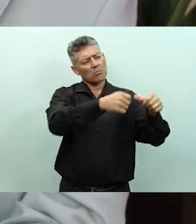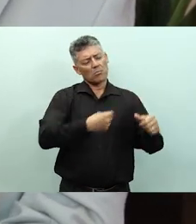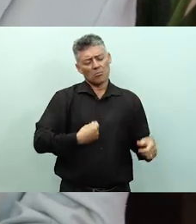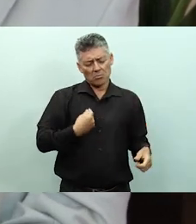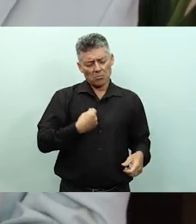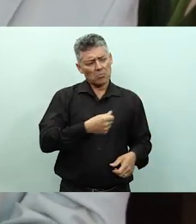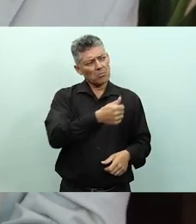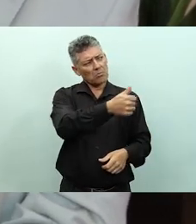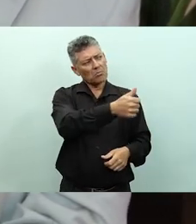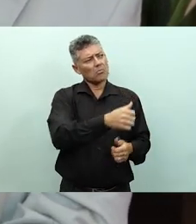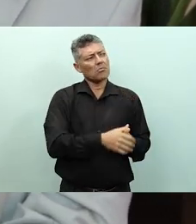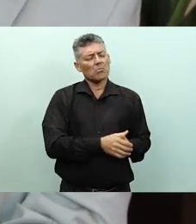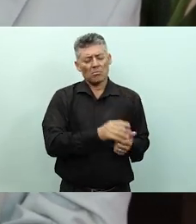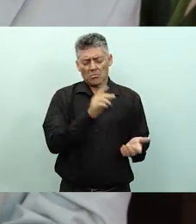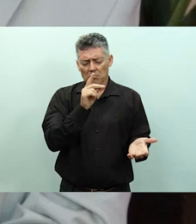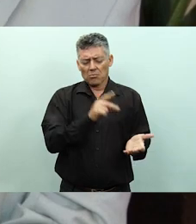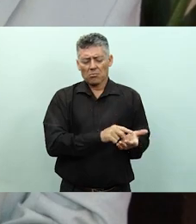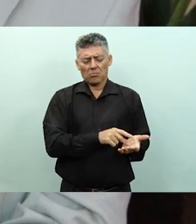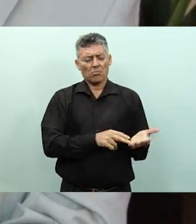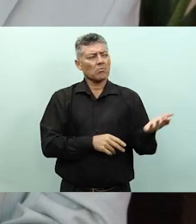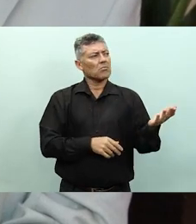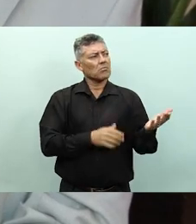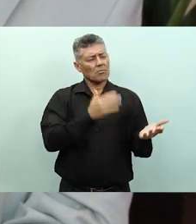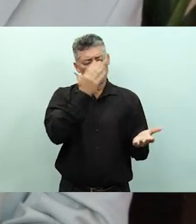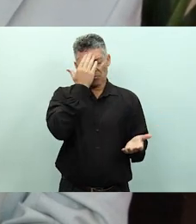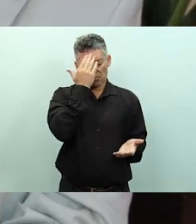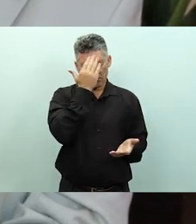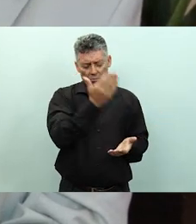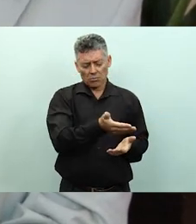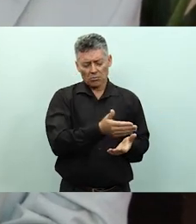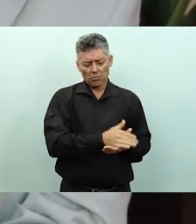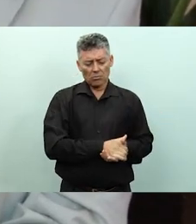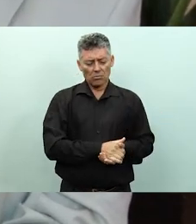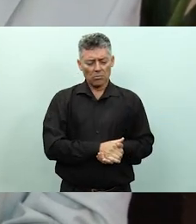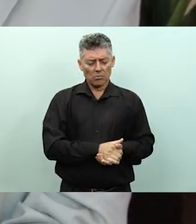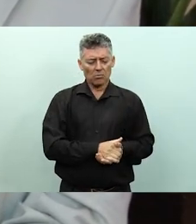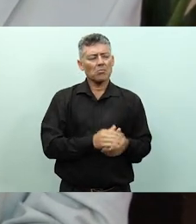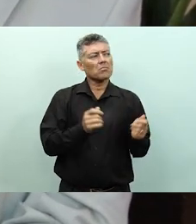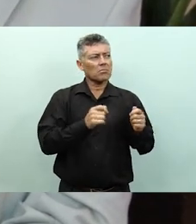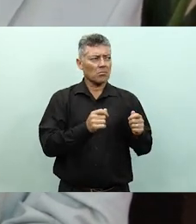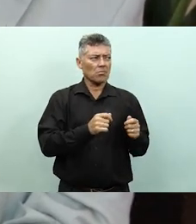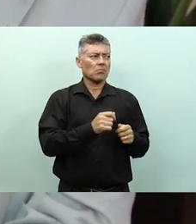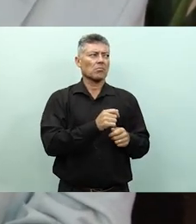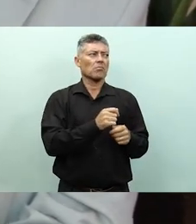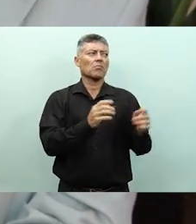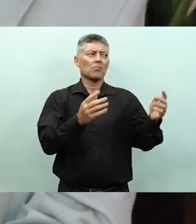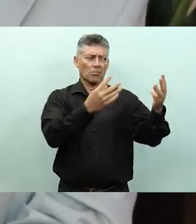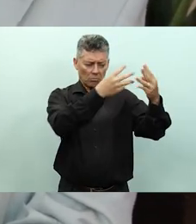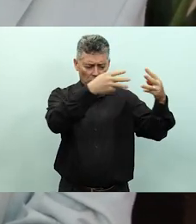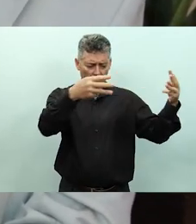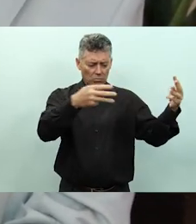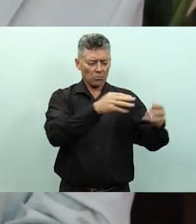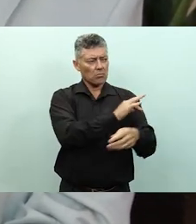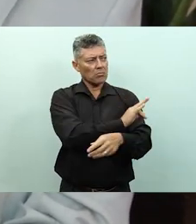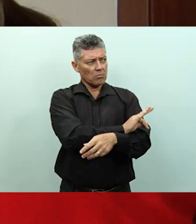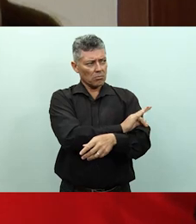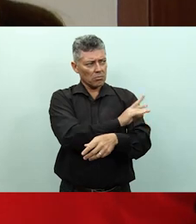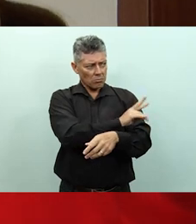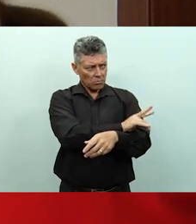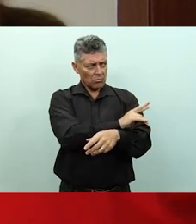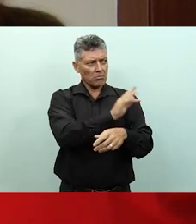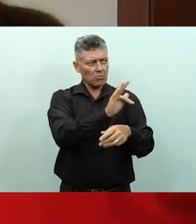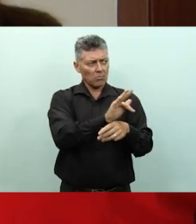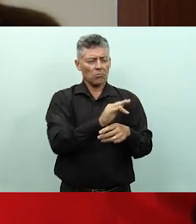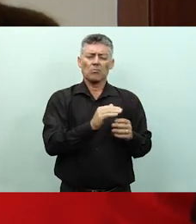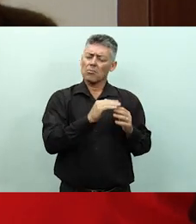ponte. Então, a ponte, por dever de gratidão, deveria se chamar Vilma de Faria.